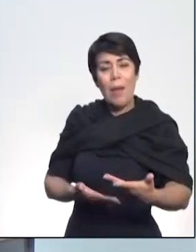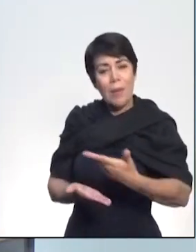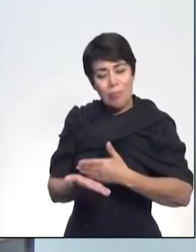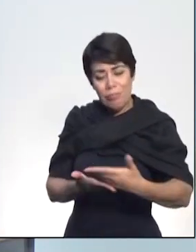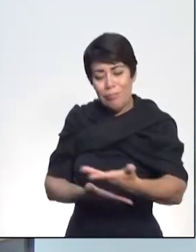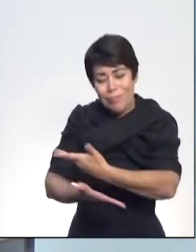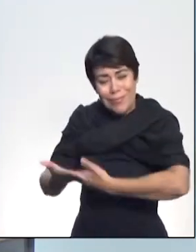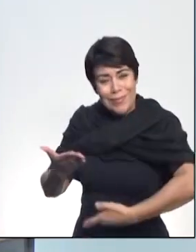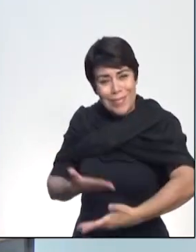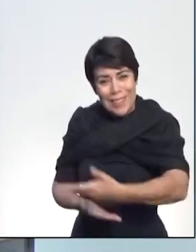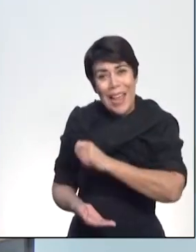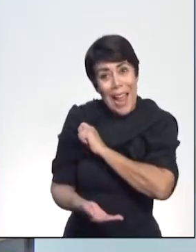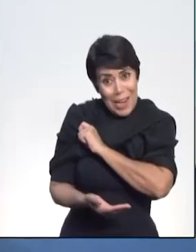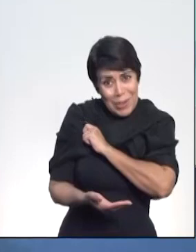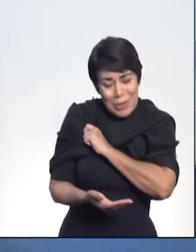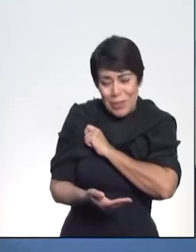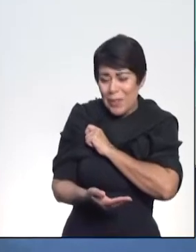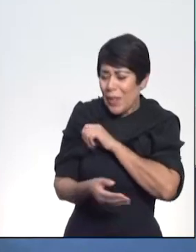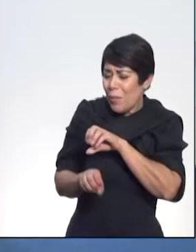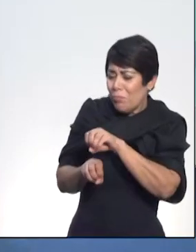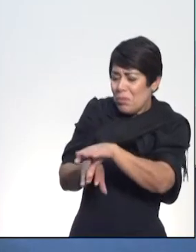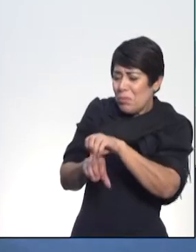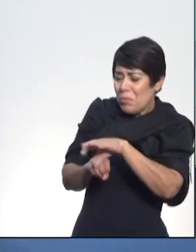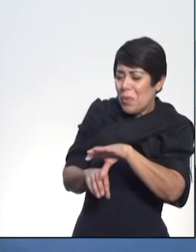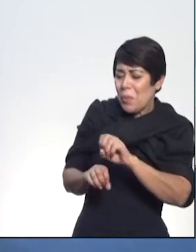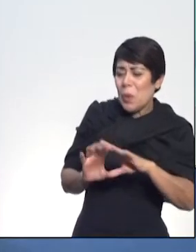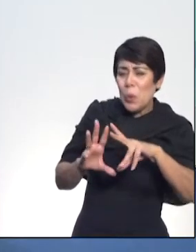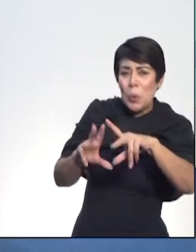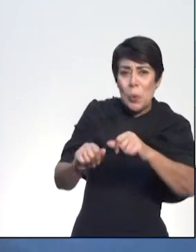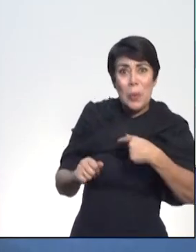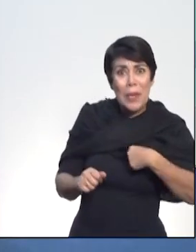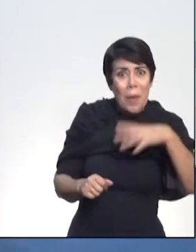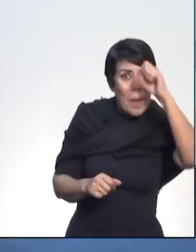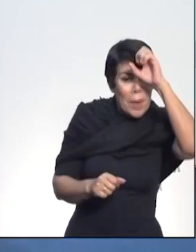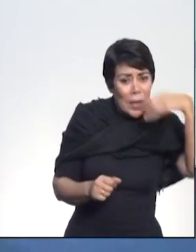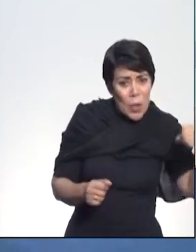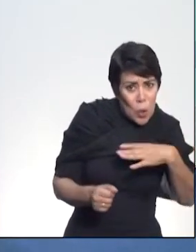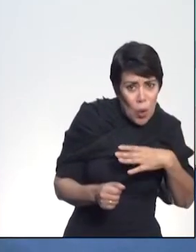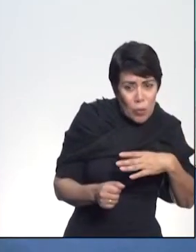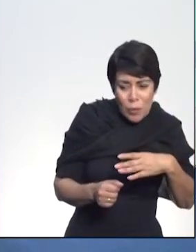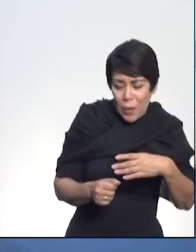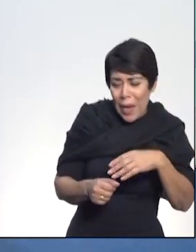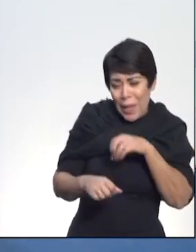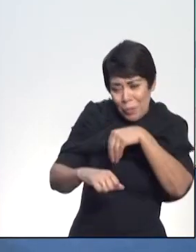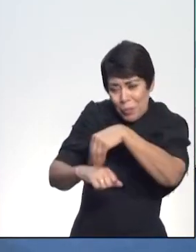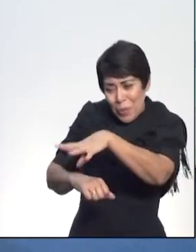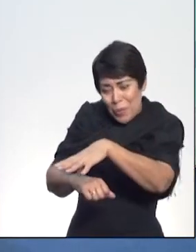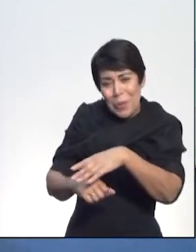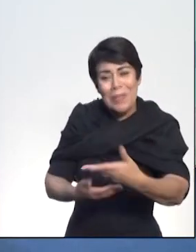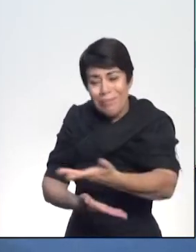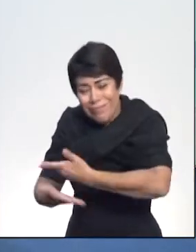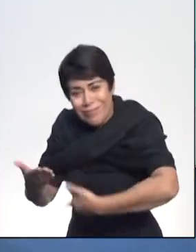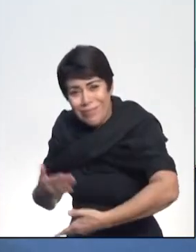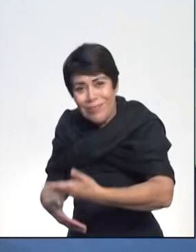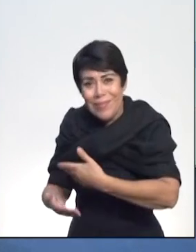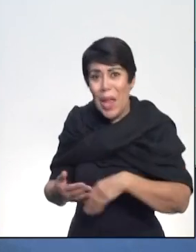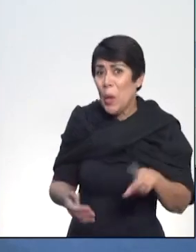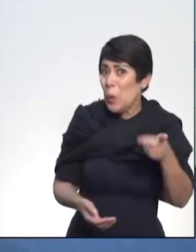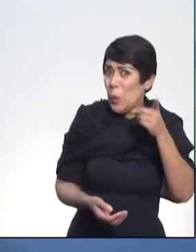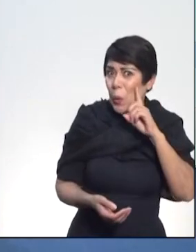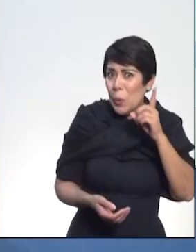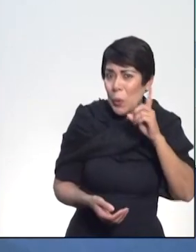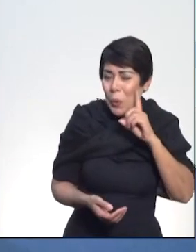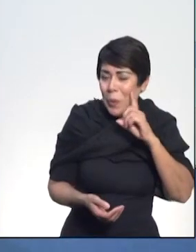porque não ficou uma coisa presa só para mim, mas assim todos os dias, independente de estar trabalhando ou não,